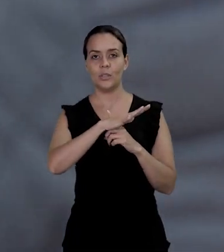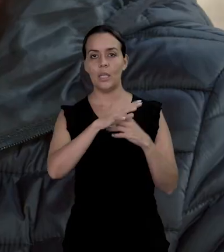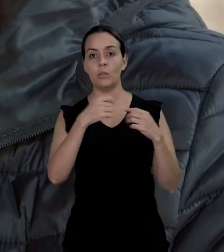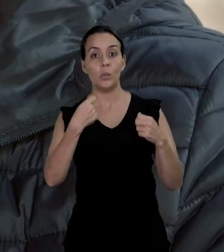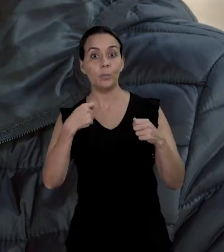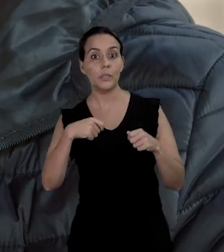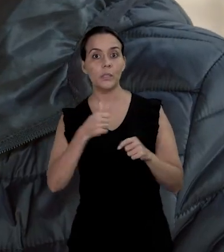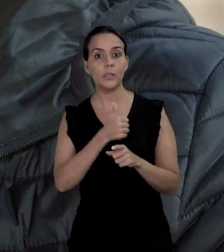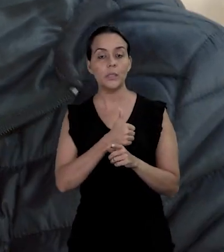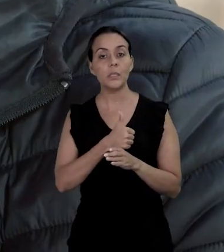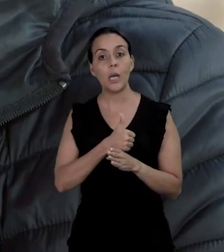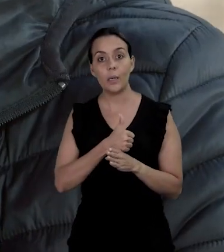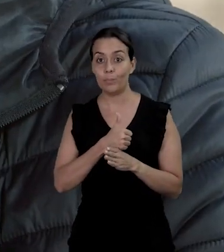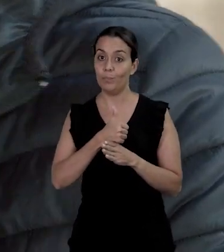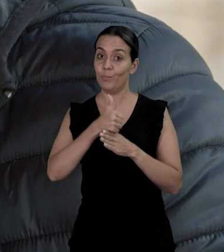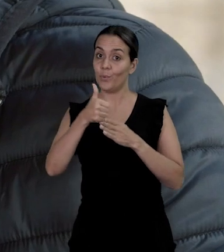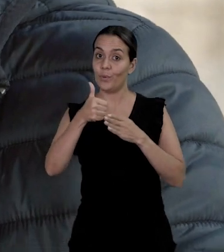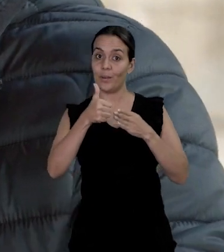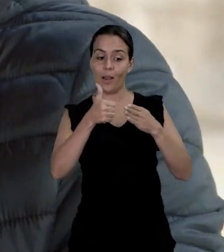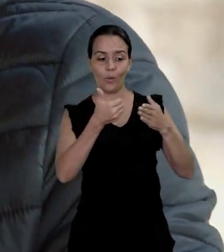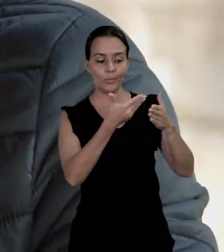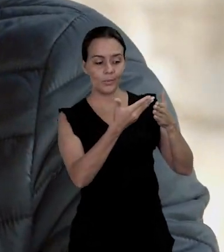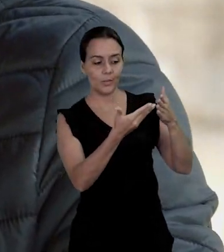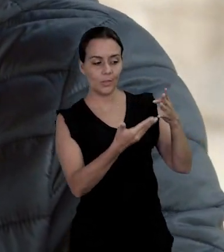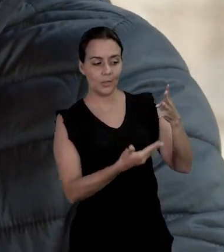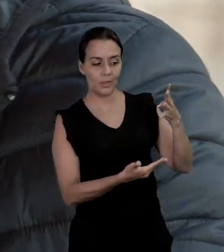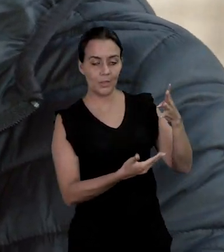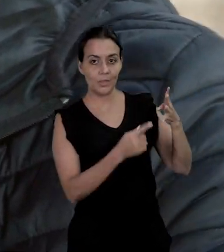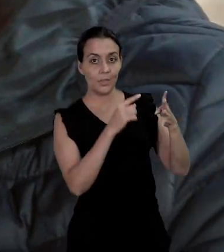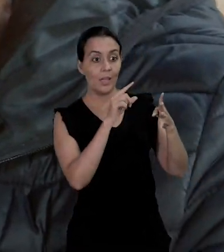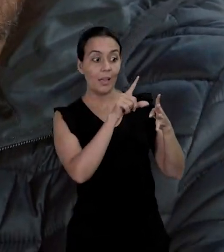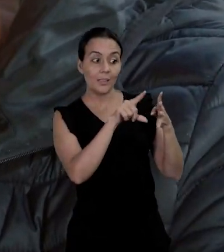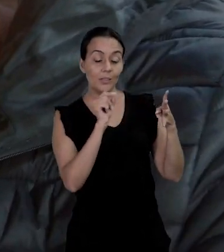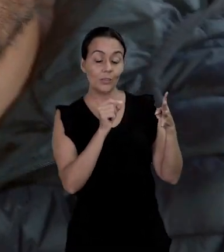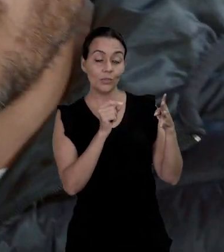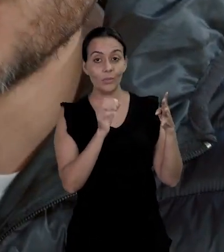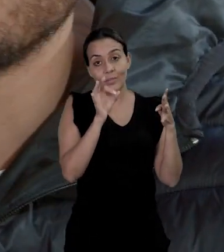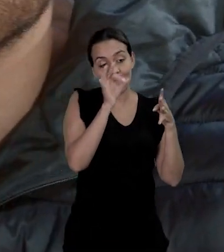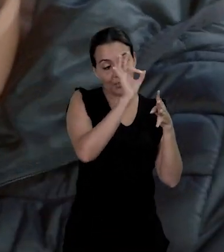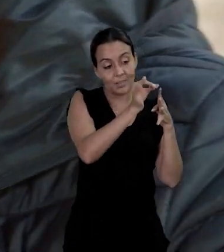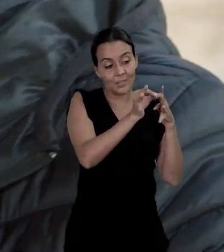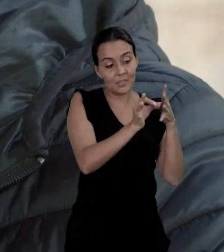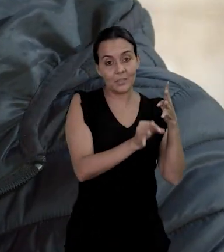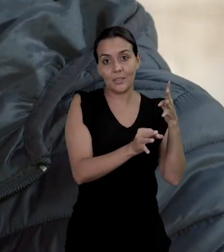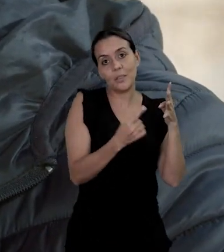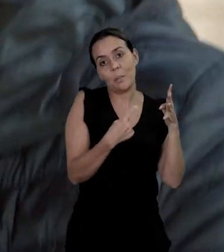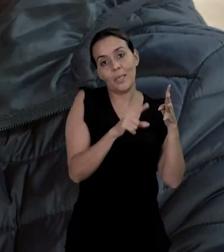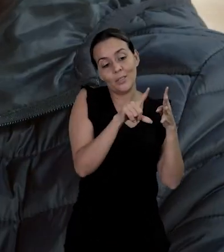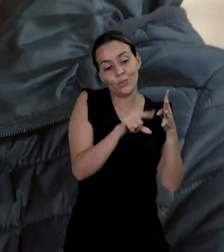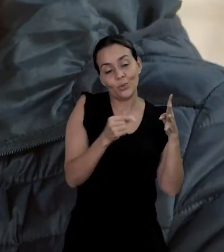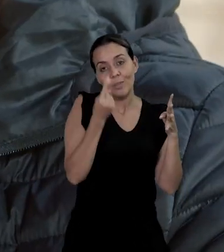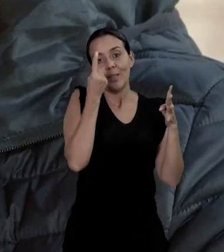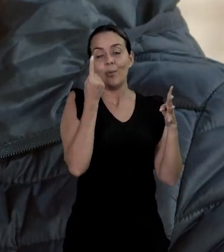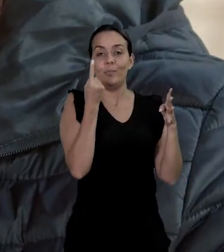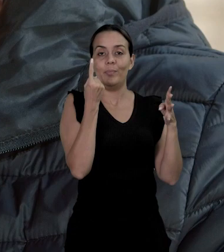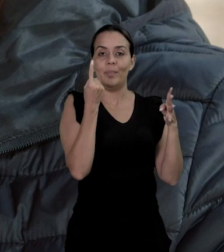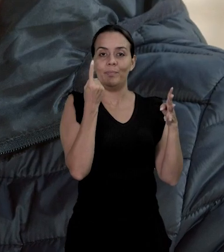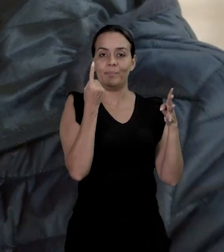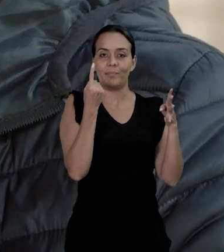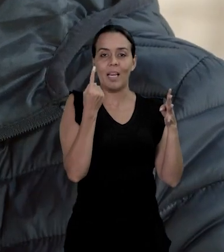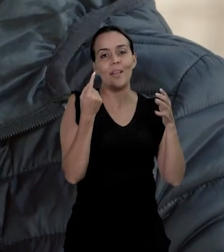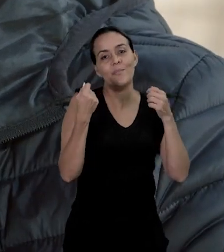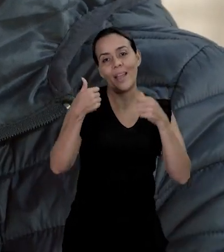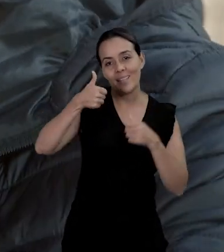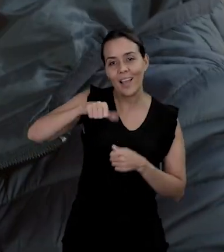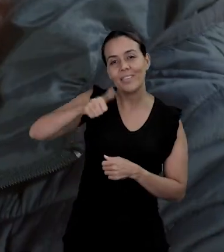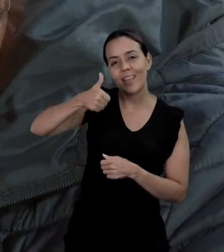Ética. Só que uma escolha vai valorizar alguns dos fundamentos morais mais do que outros, né? E é isso. Então, quer dizer,